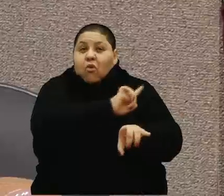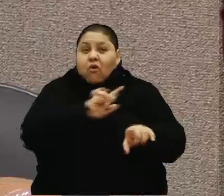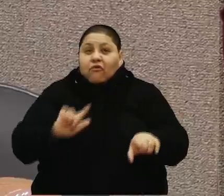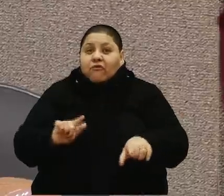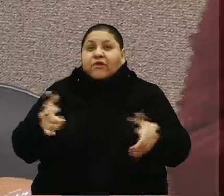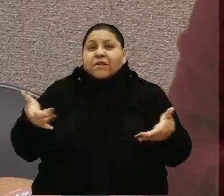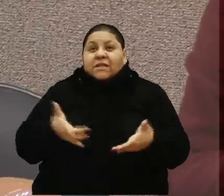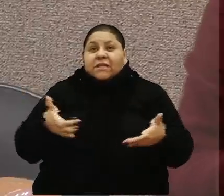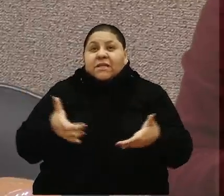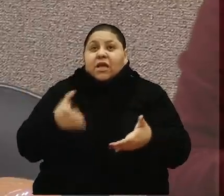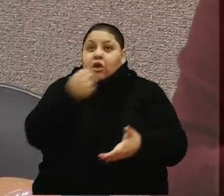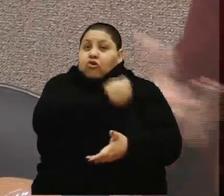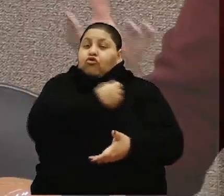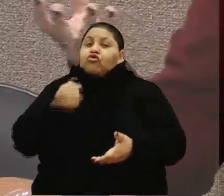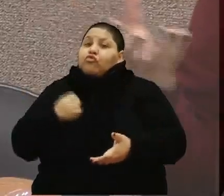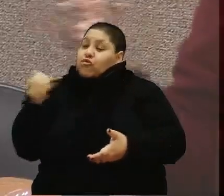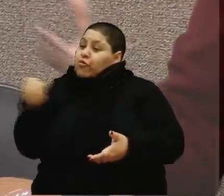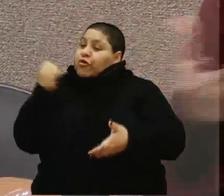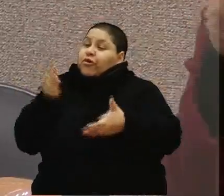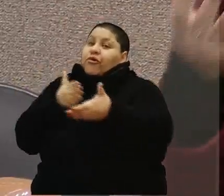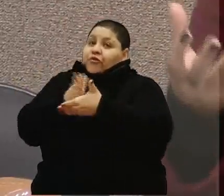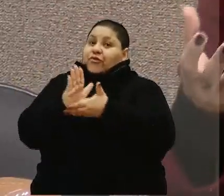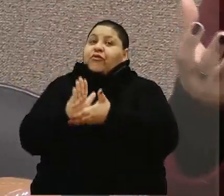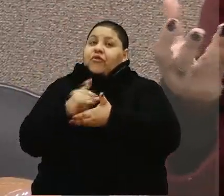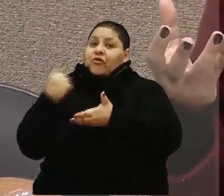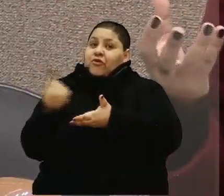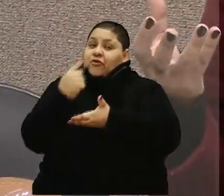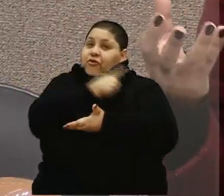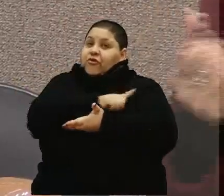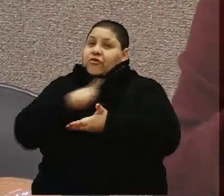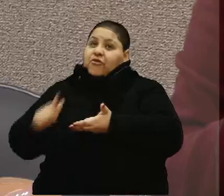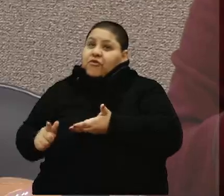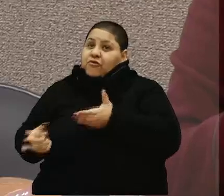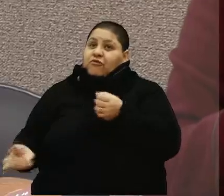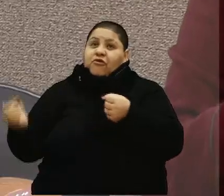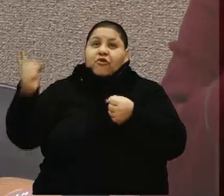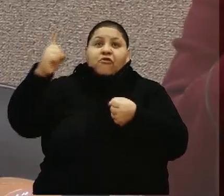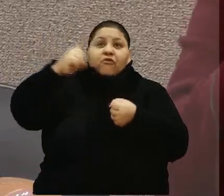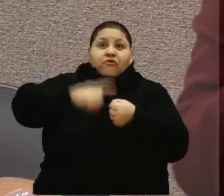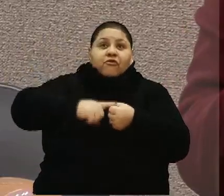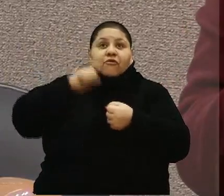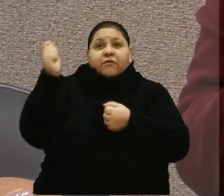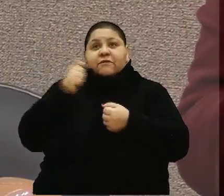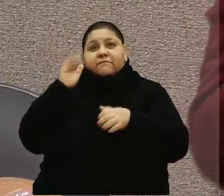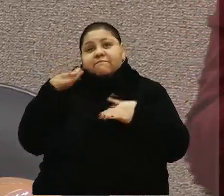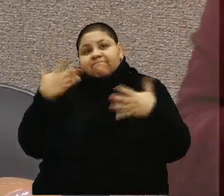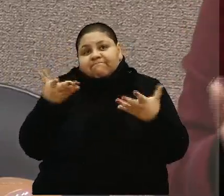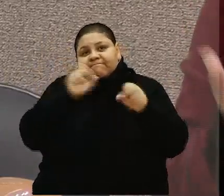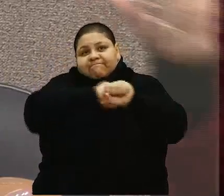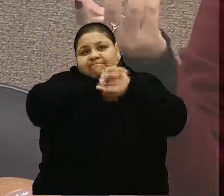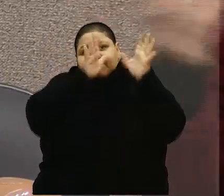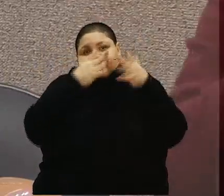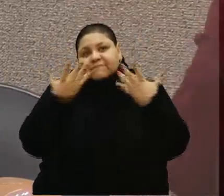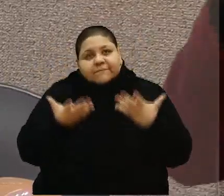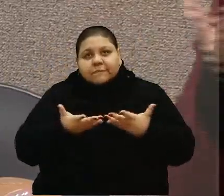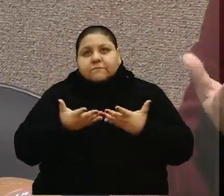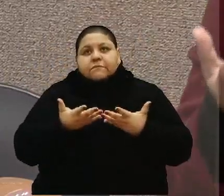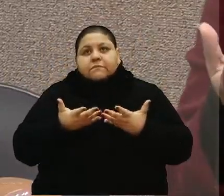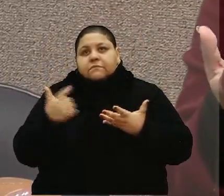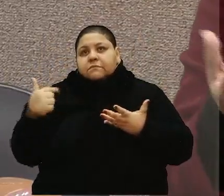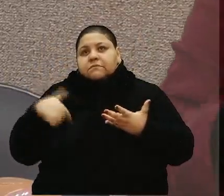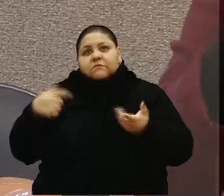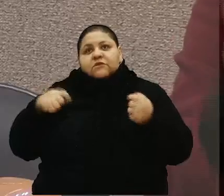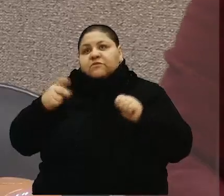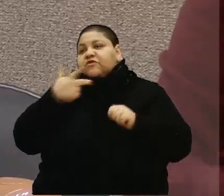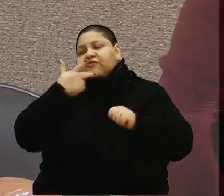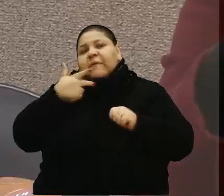tem um índice importante de aprovação e que foi, afinal, o único governador reeleito no Rio Grande do Sul. Está claro. Então, se está claro, eu também nem preciso